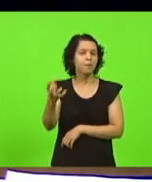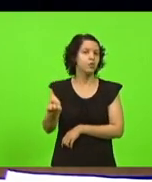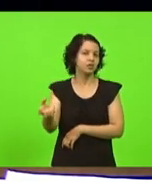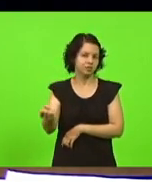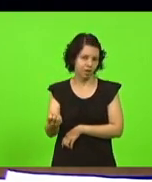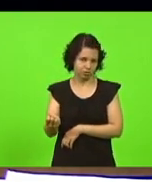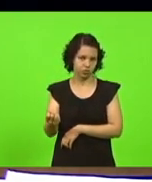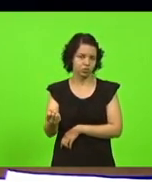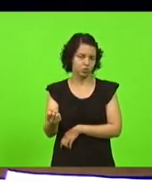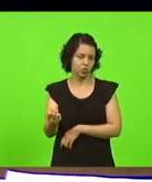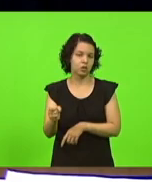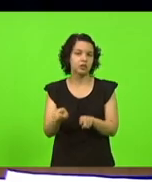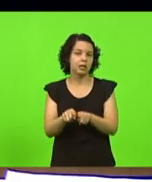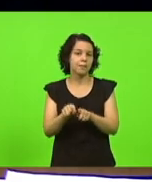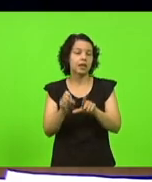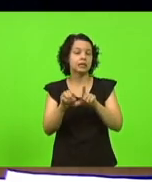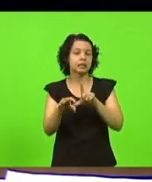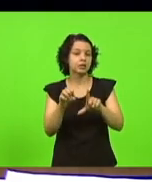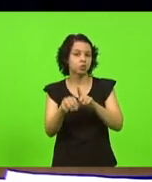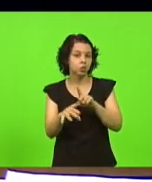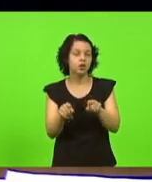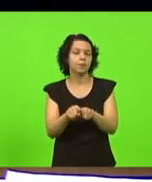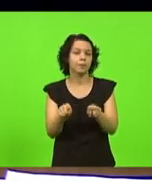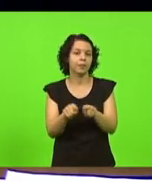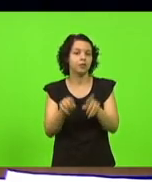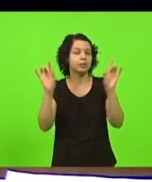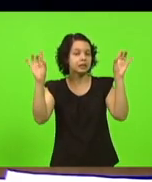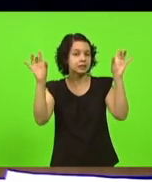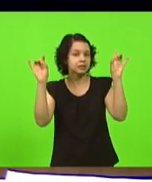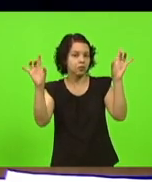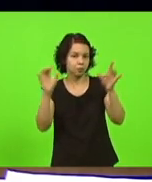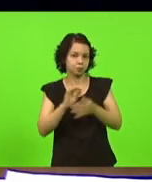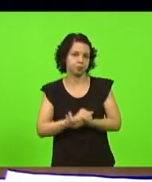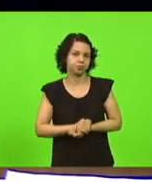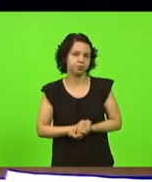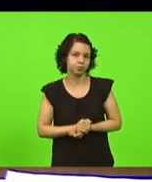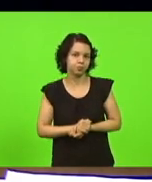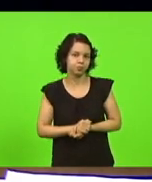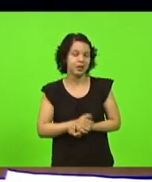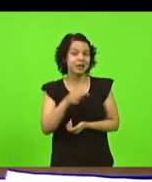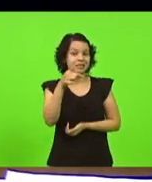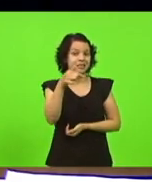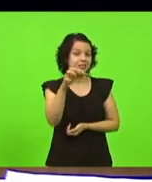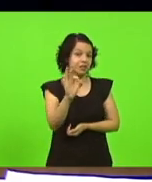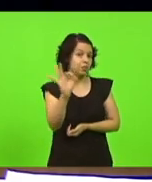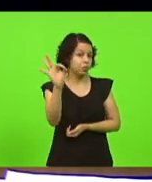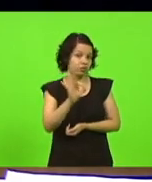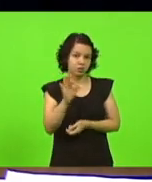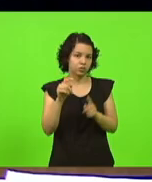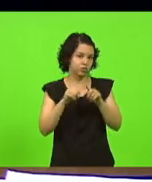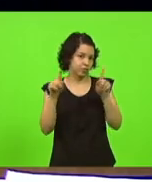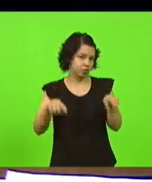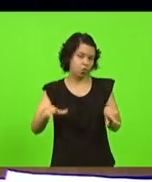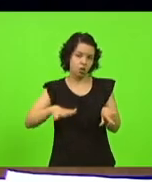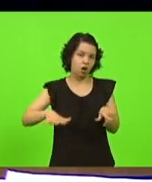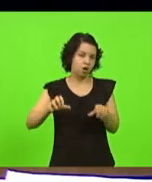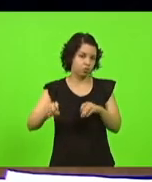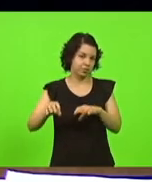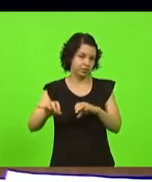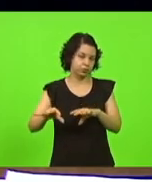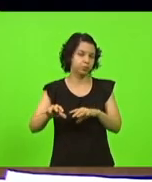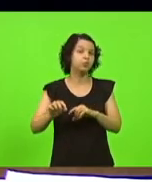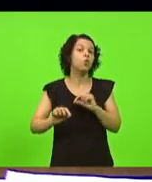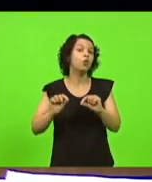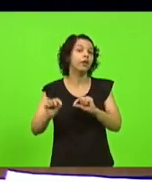tem licenciatura e para quem tem especialização, que é 70% do servidor da educação?